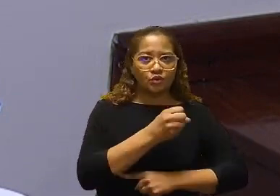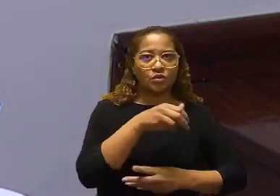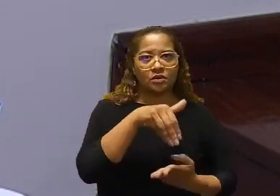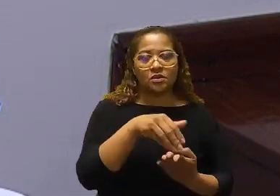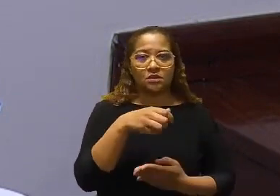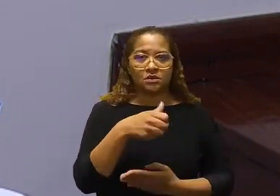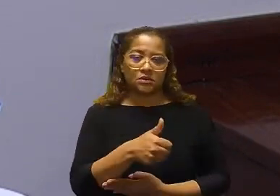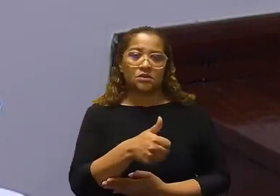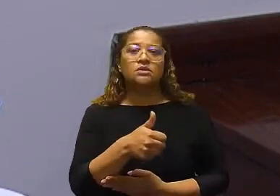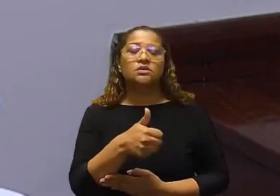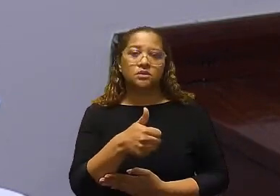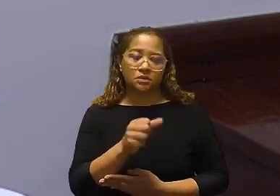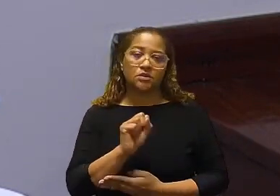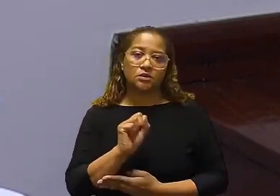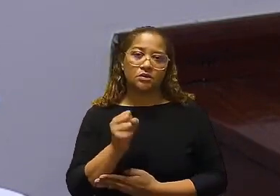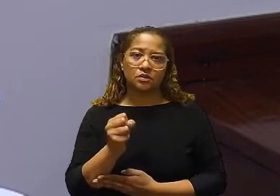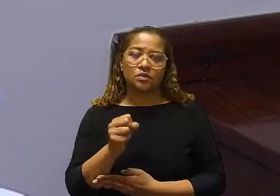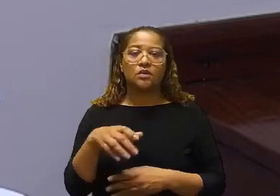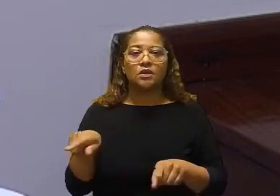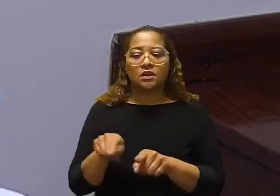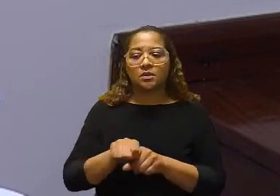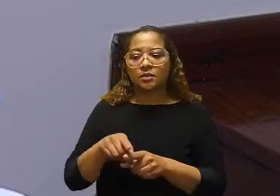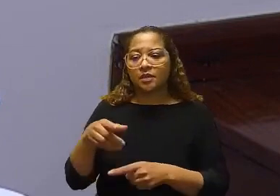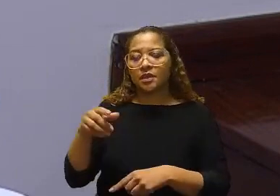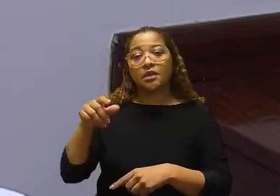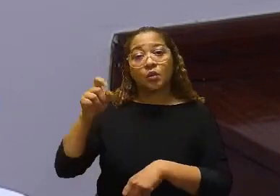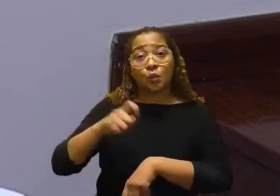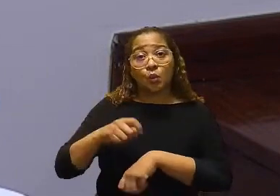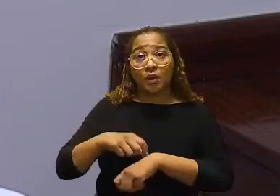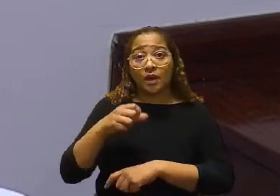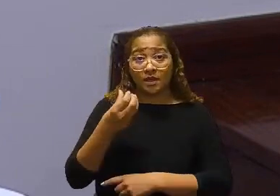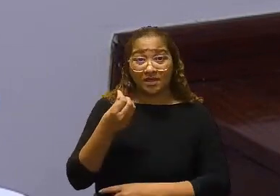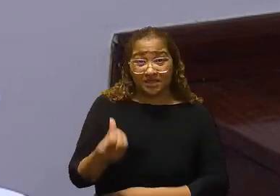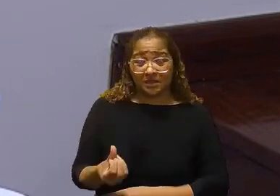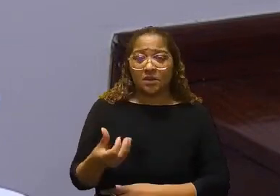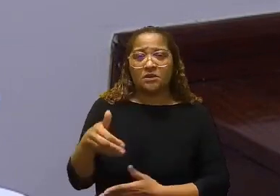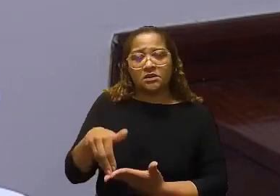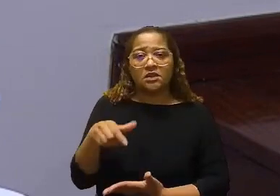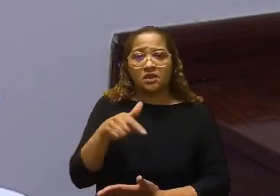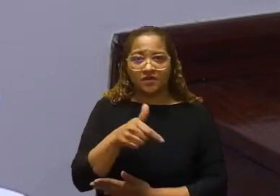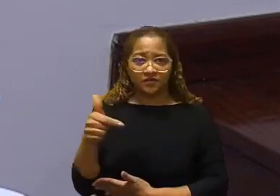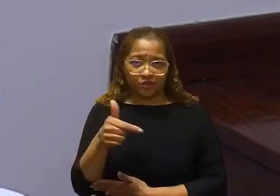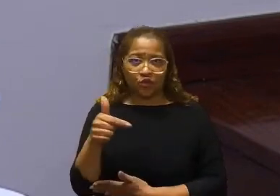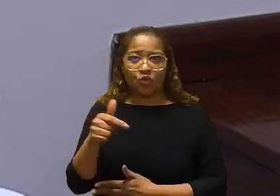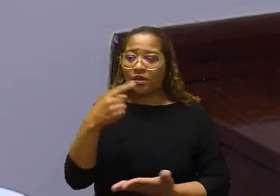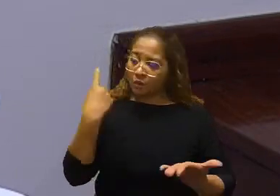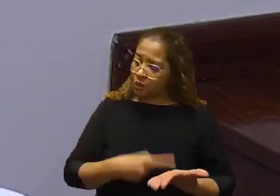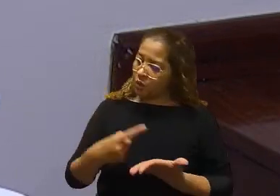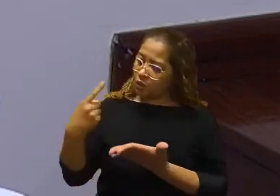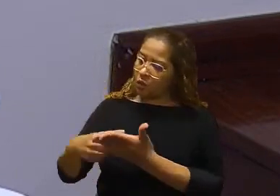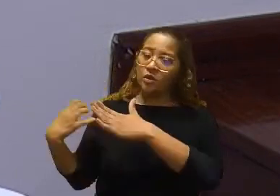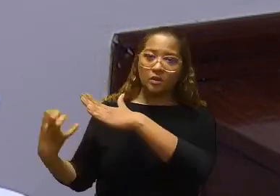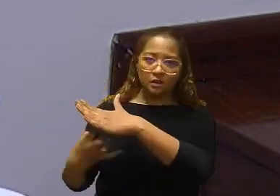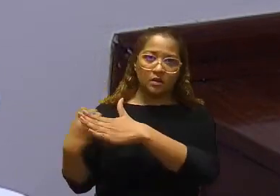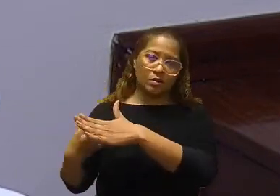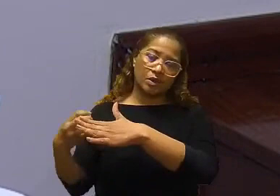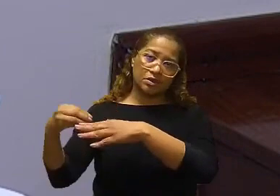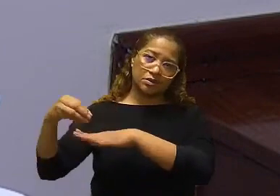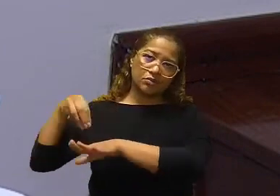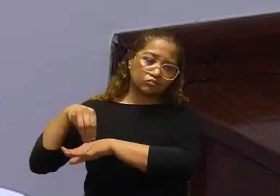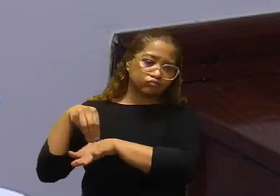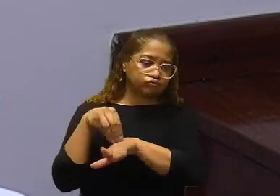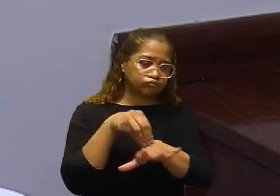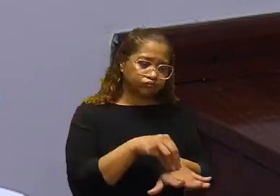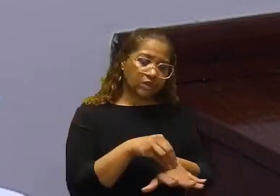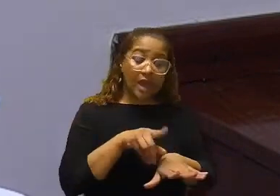18 às 22 onde o comerciante agenda com a empresa que está negociando para que ela